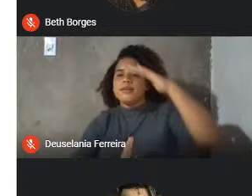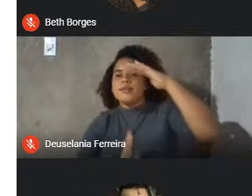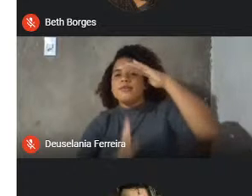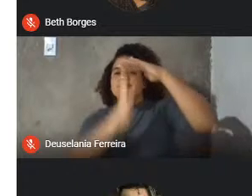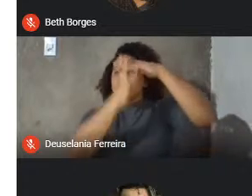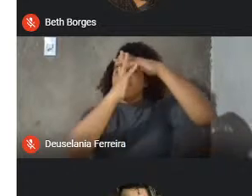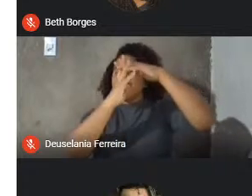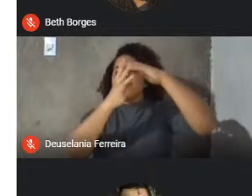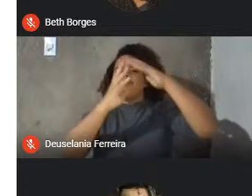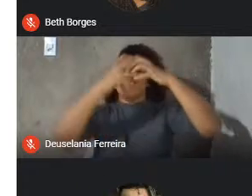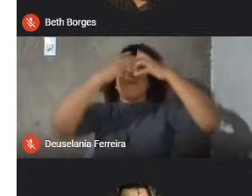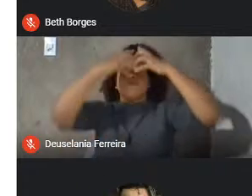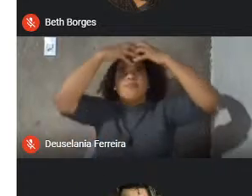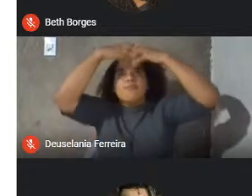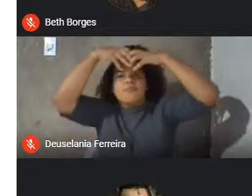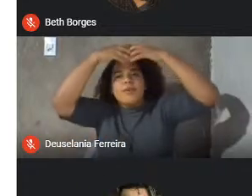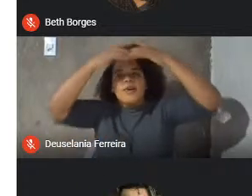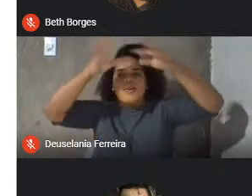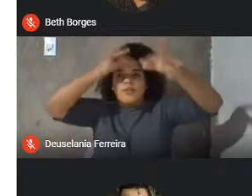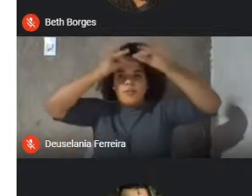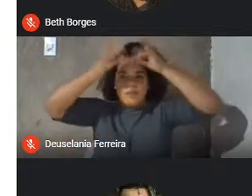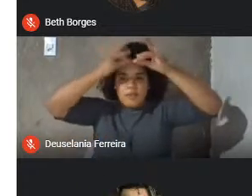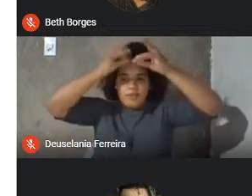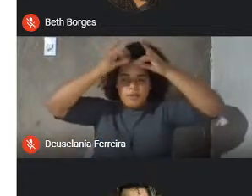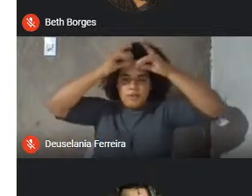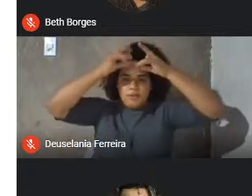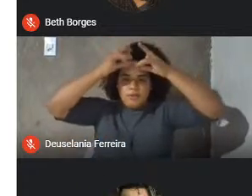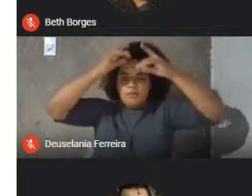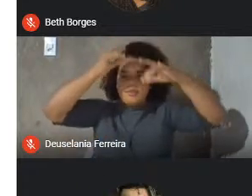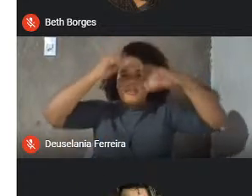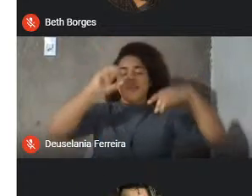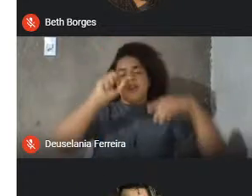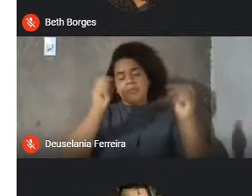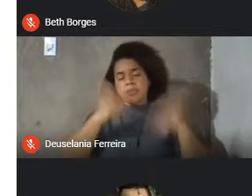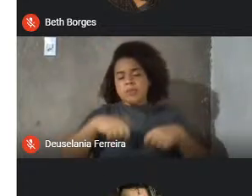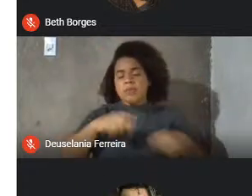seja o estado de hipnose que nós estamos utilizando, se é um estado leve, hipnoidal,